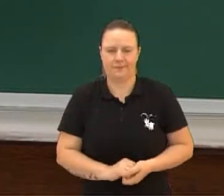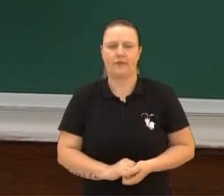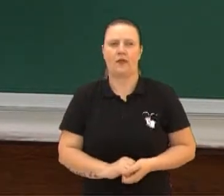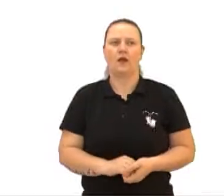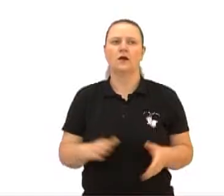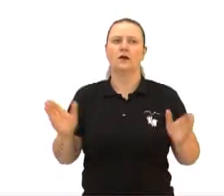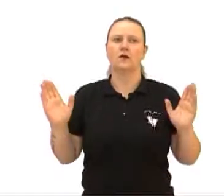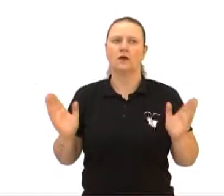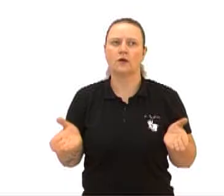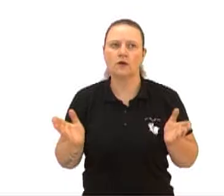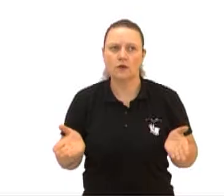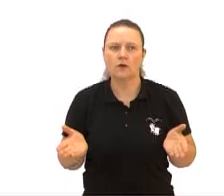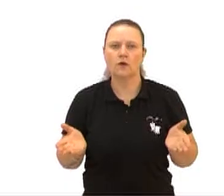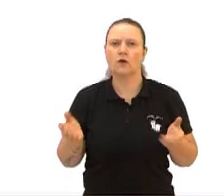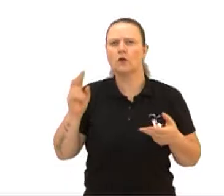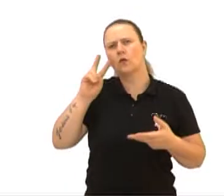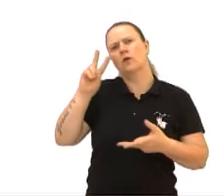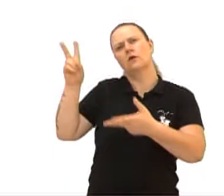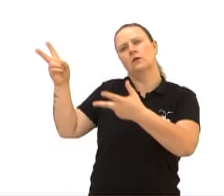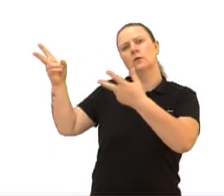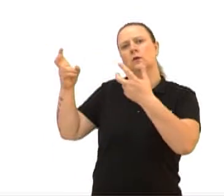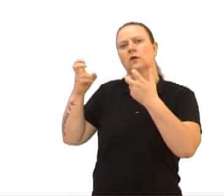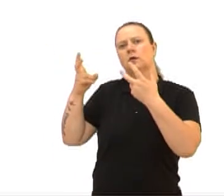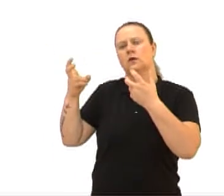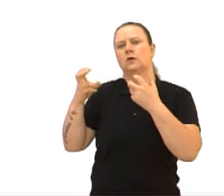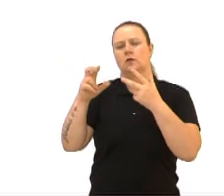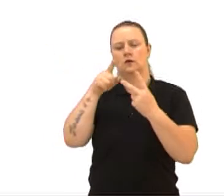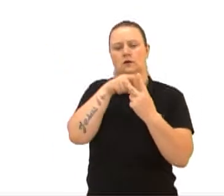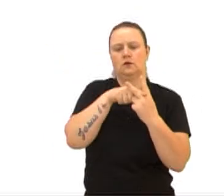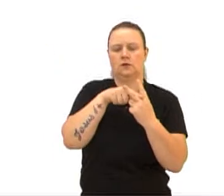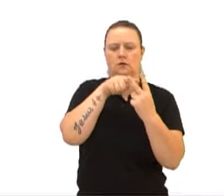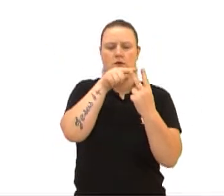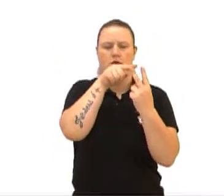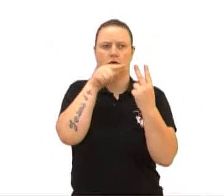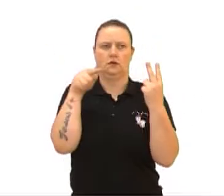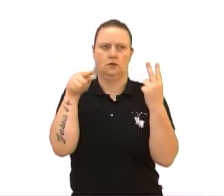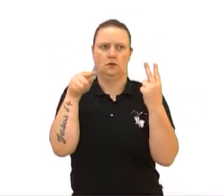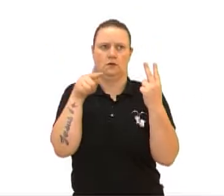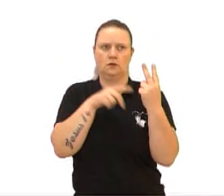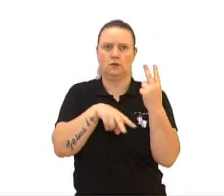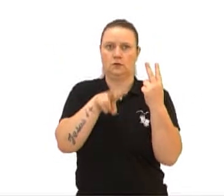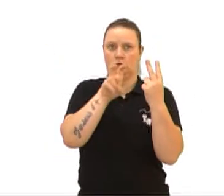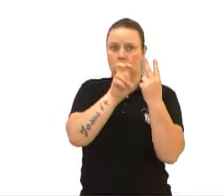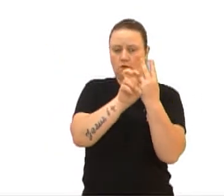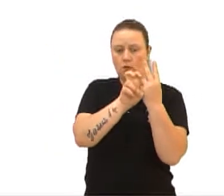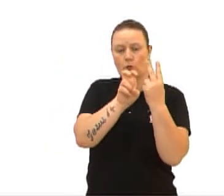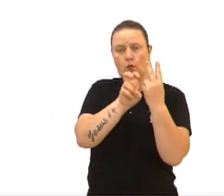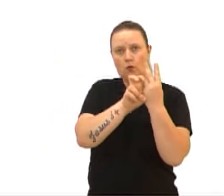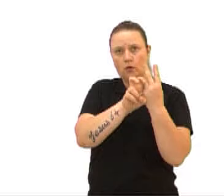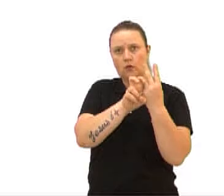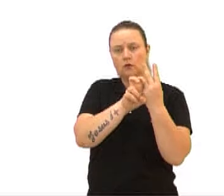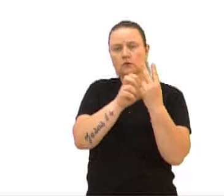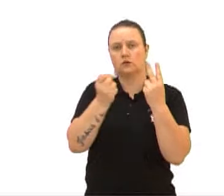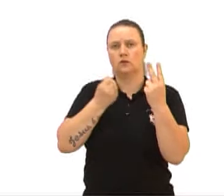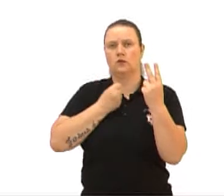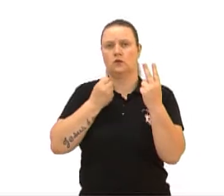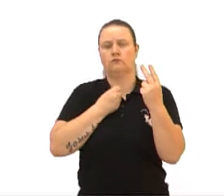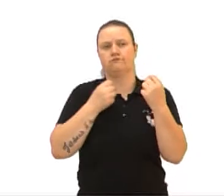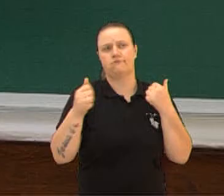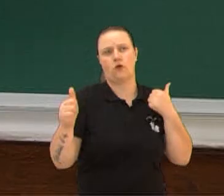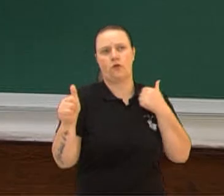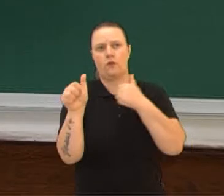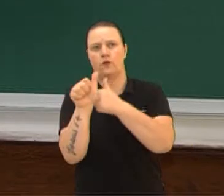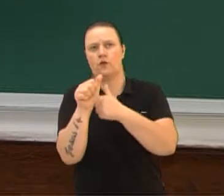Então, quando eu observo isso, né, a raiz quadrada de 5, então o meu valor